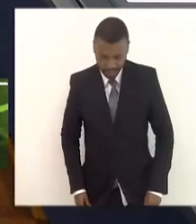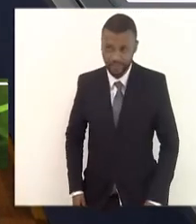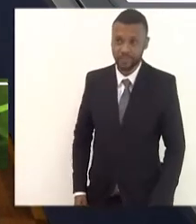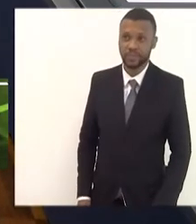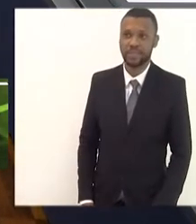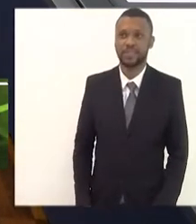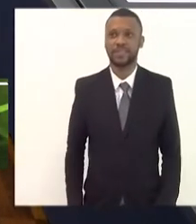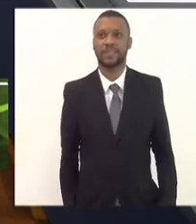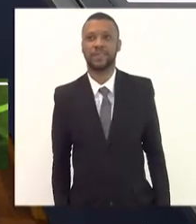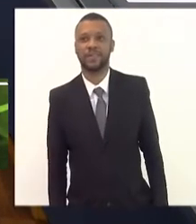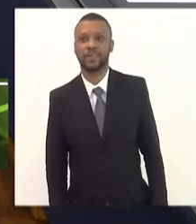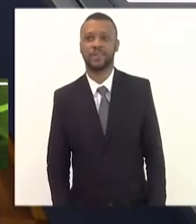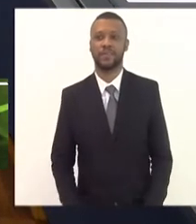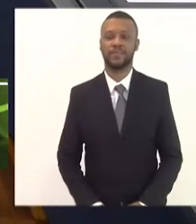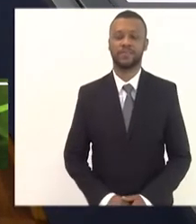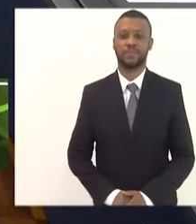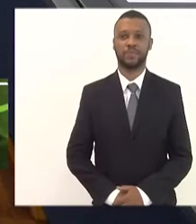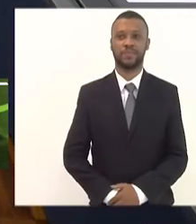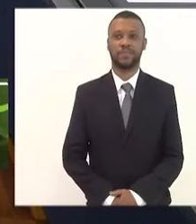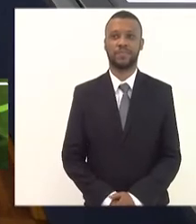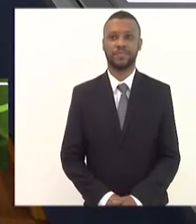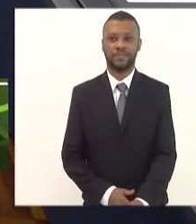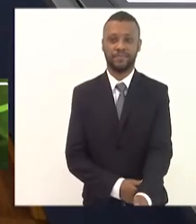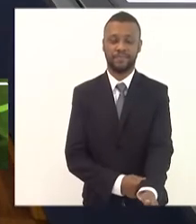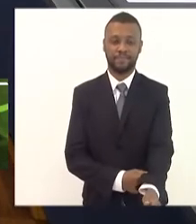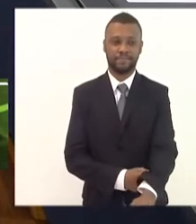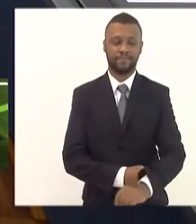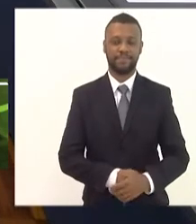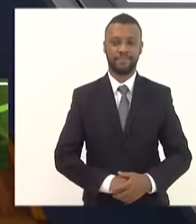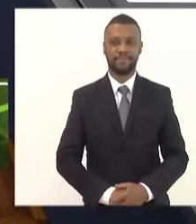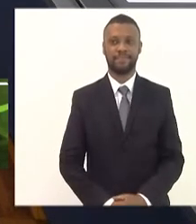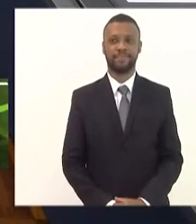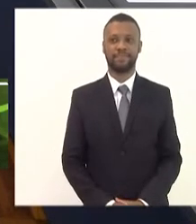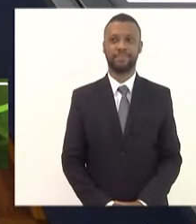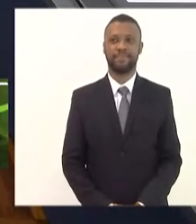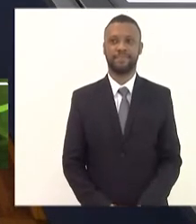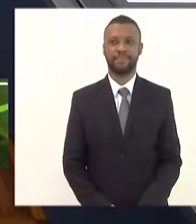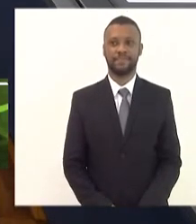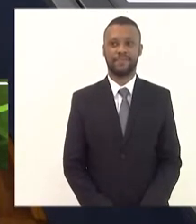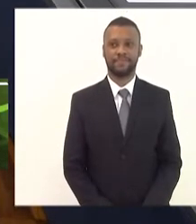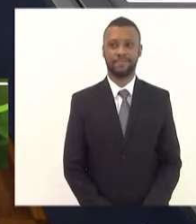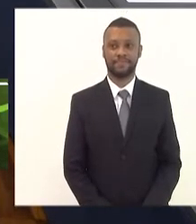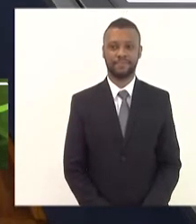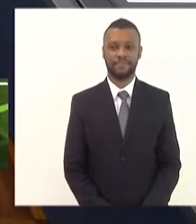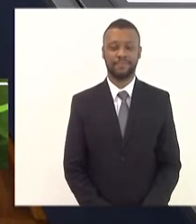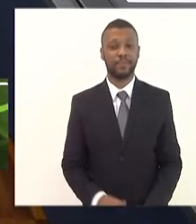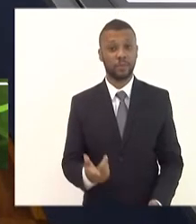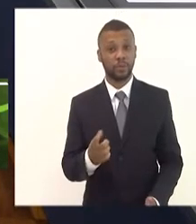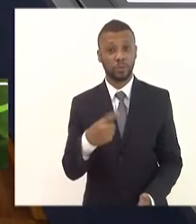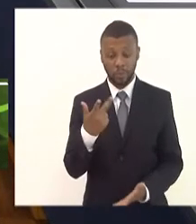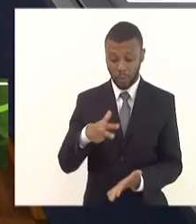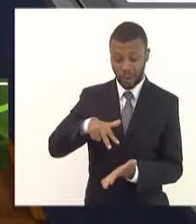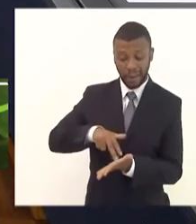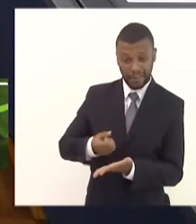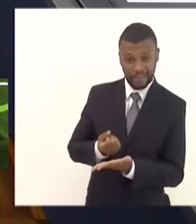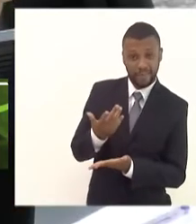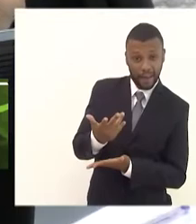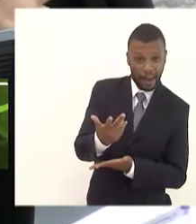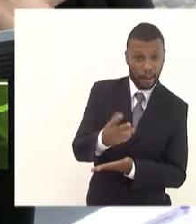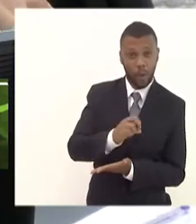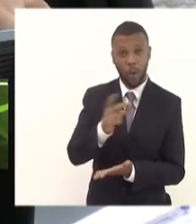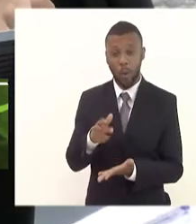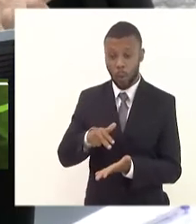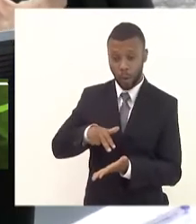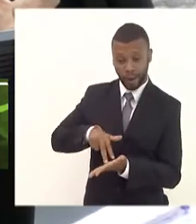Lugar de fala. Lugar de fala, para mim, é qualquer um, né? A gente vai para a rua, a gente pode se tornar a rua no nosso lugar de fala. Mas